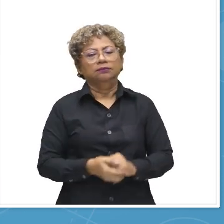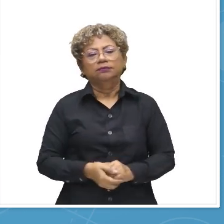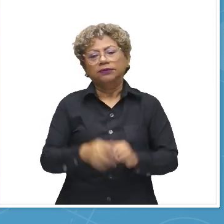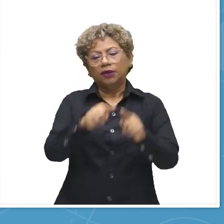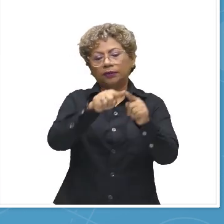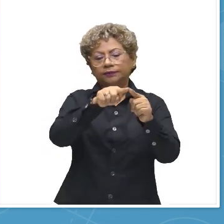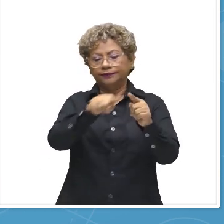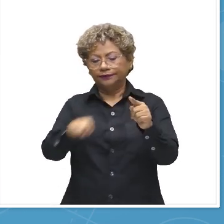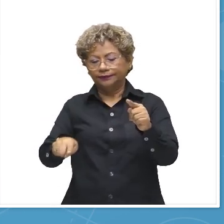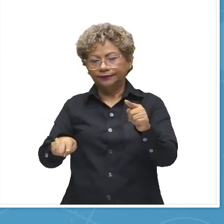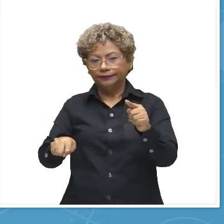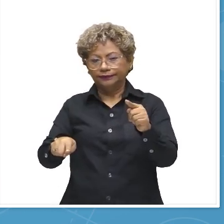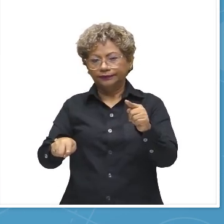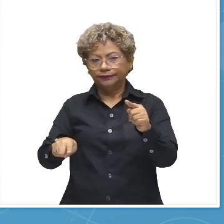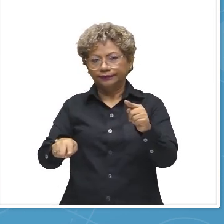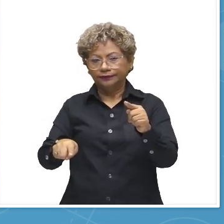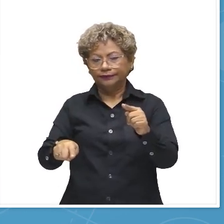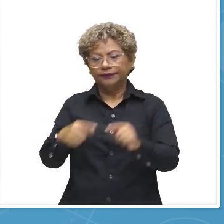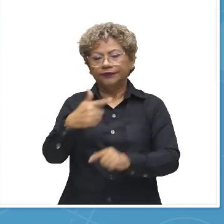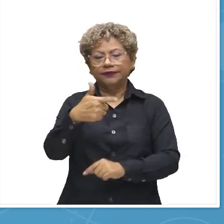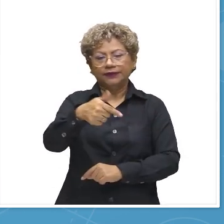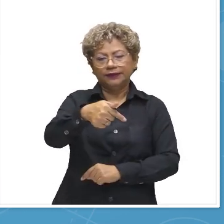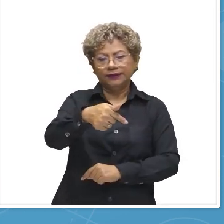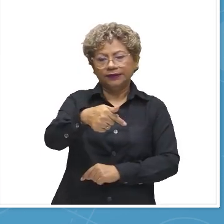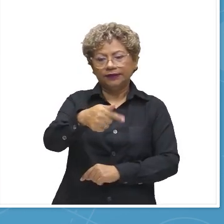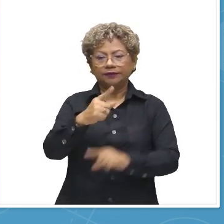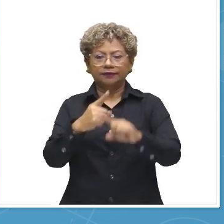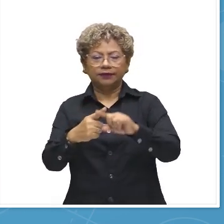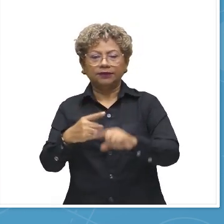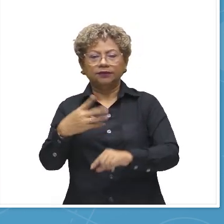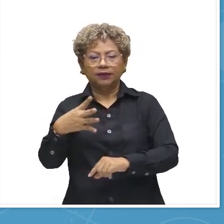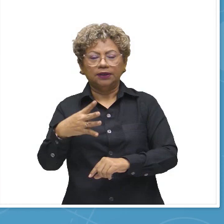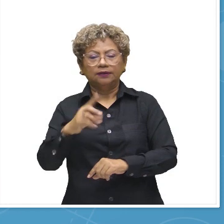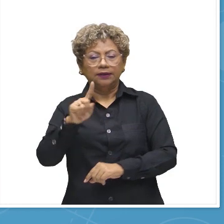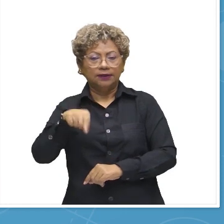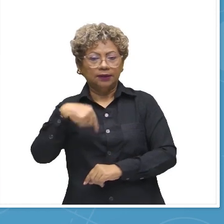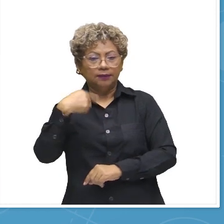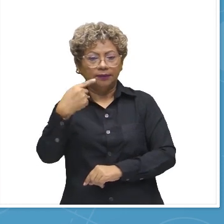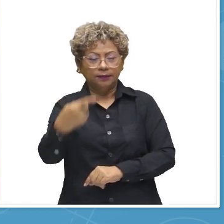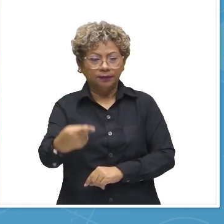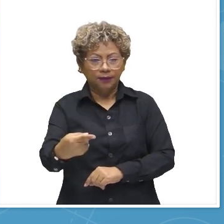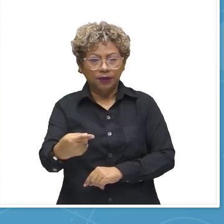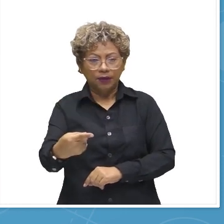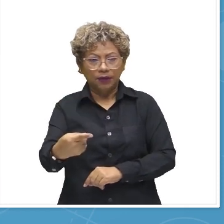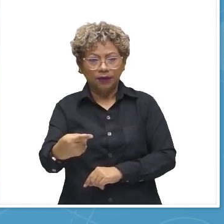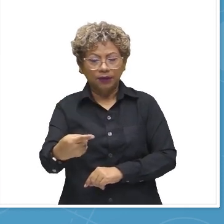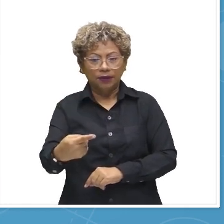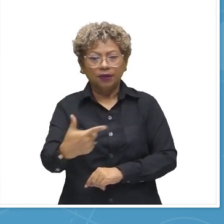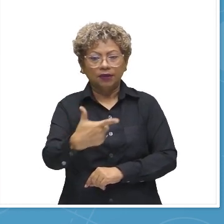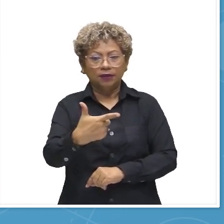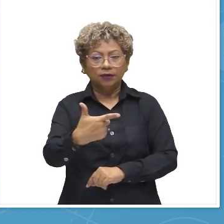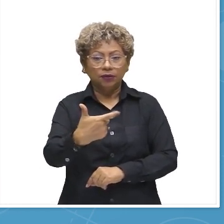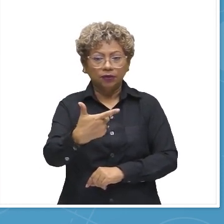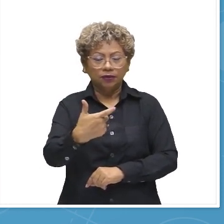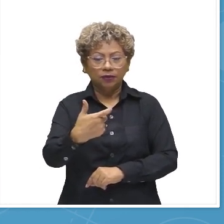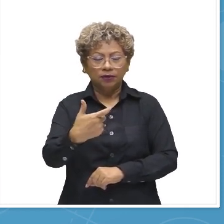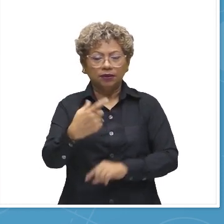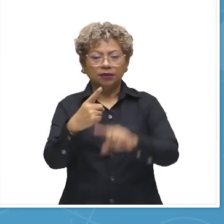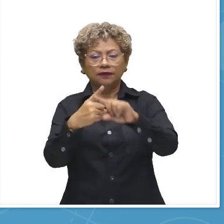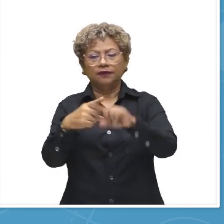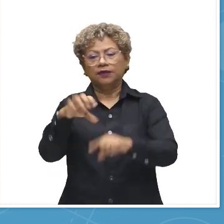Então, multiplica 27 vezes 4 e depois 12 vezes 9. Professor, só isso, professor?